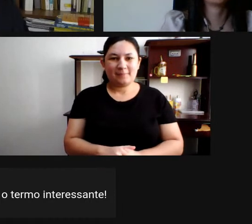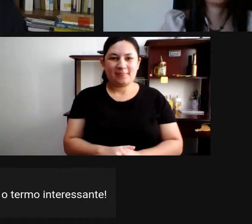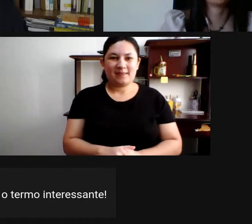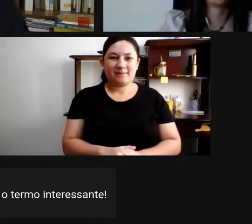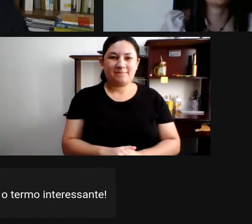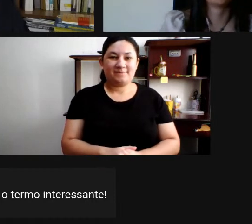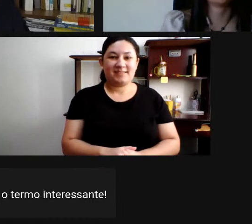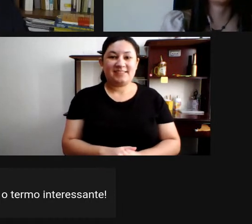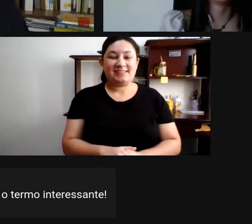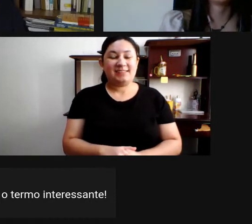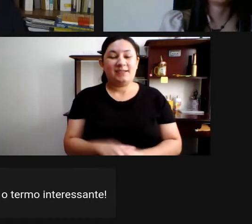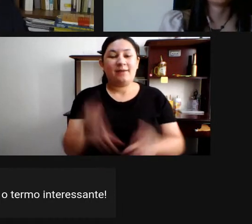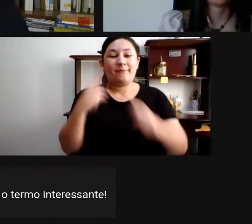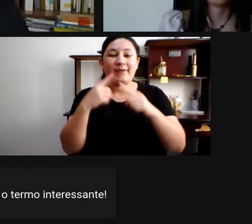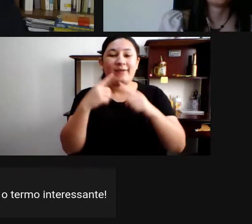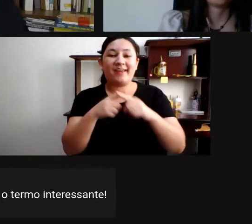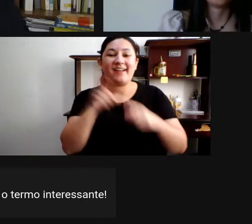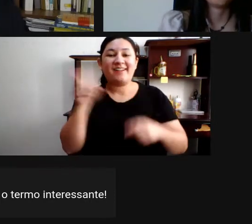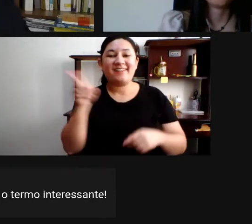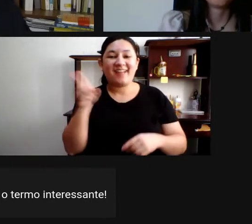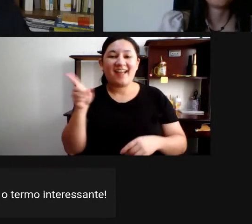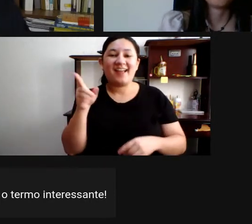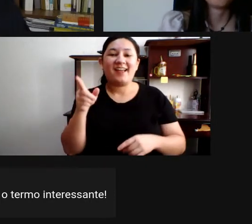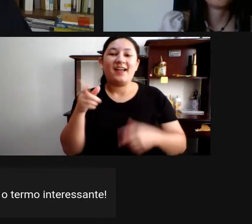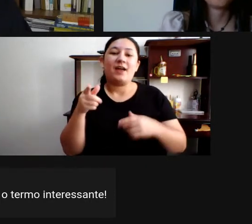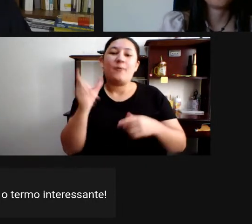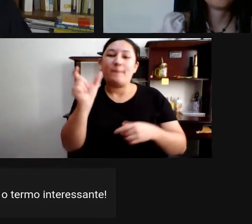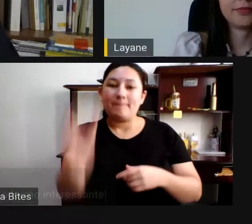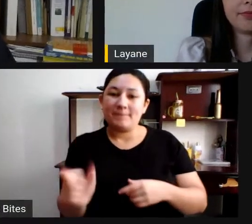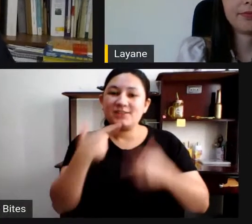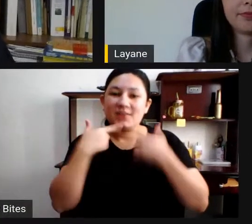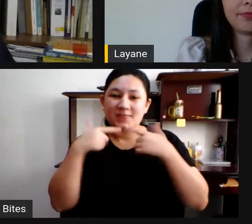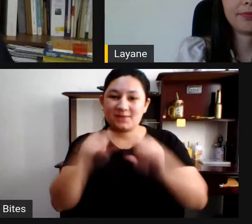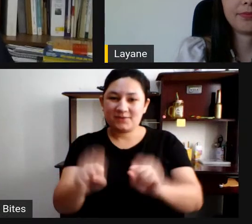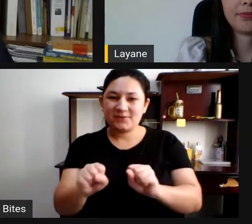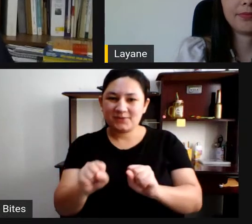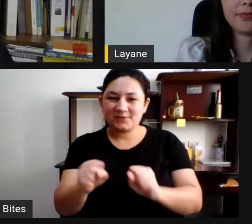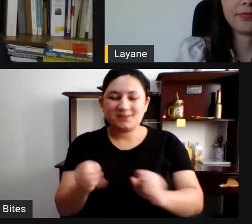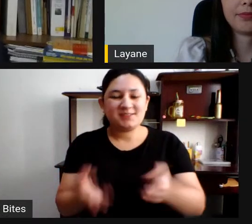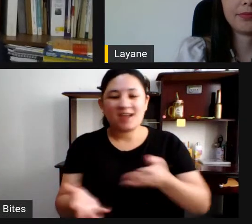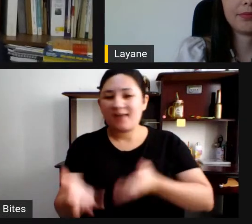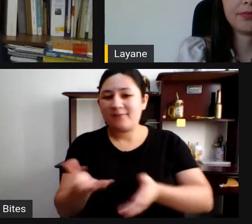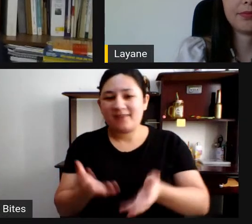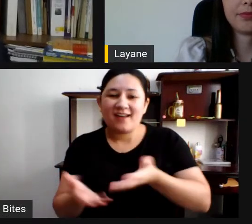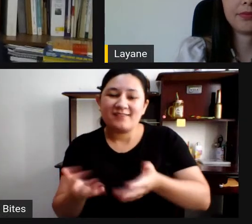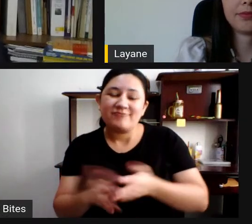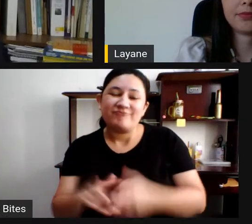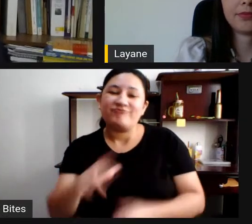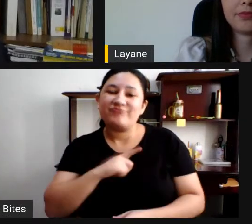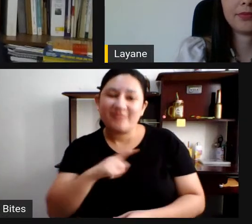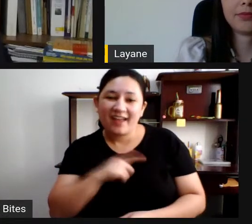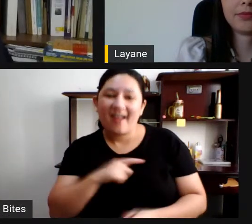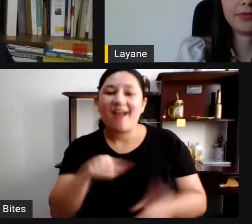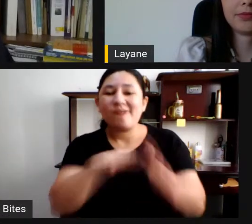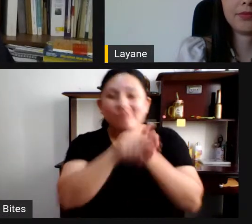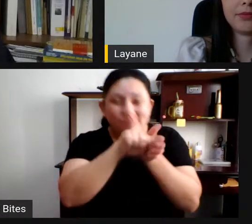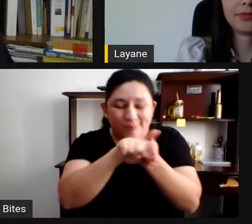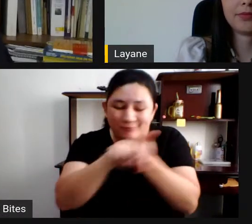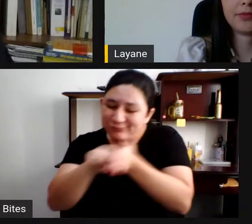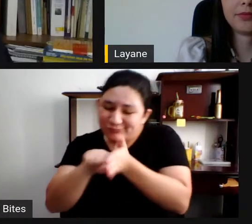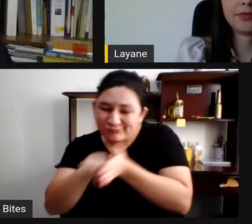aplicados que é a área que você se interessa podem tem anos décadas de pesquisa a respeito disso